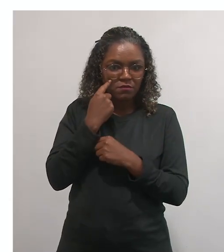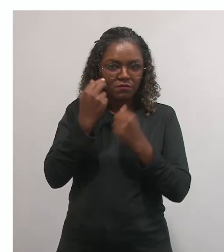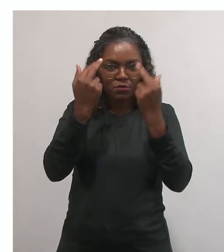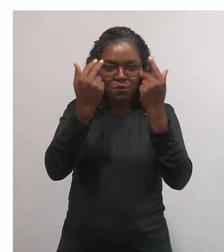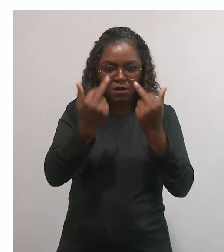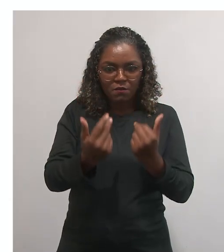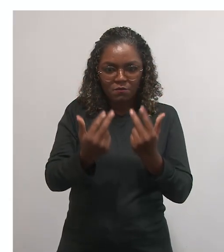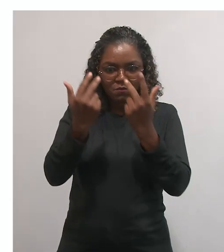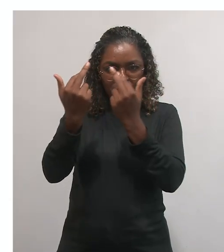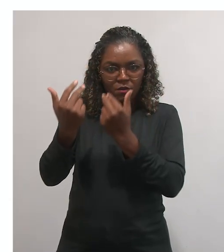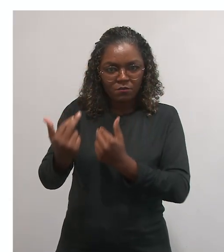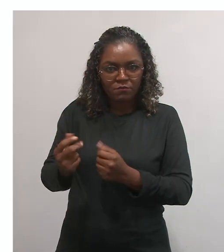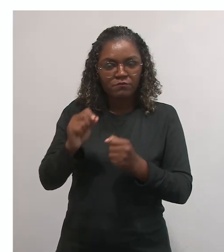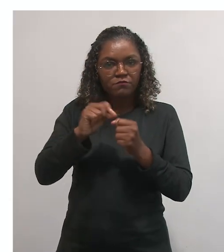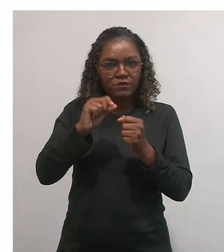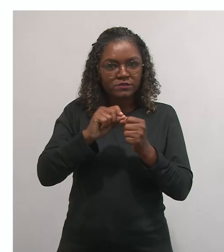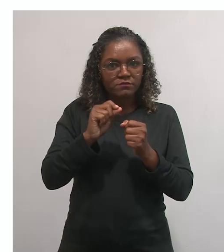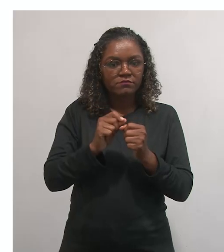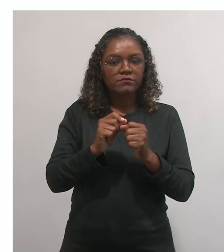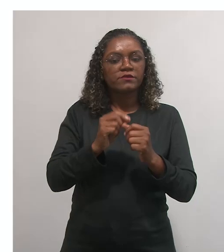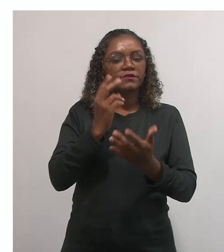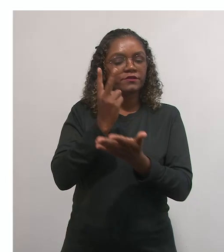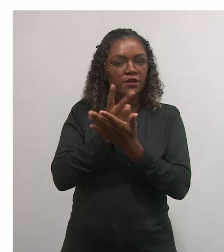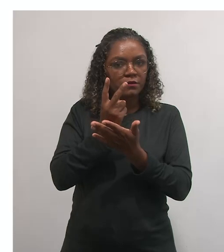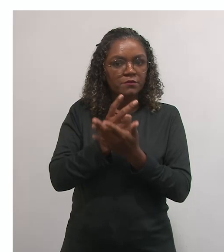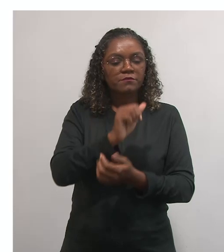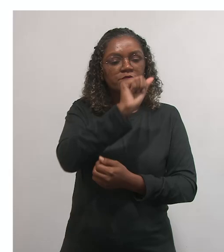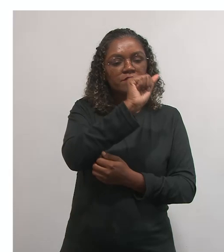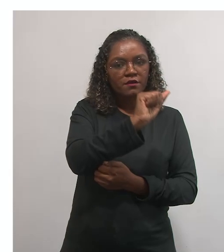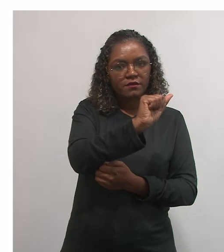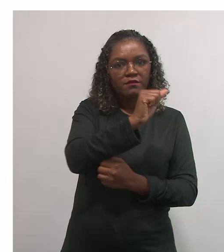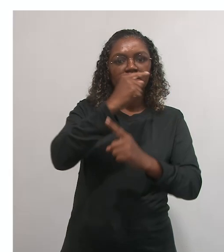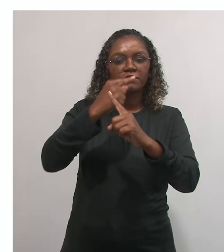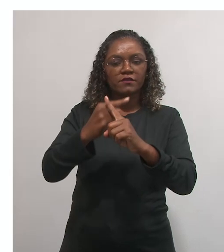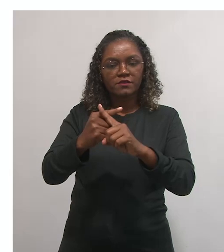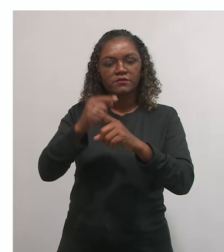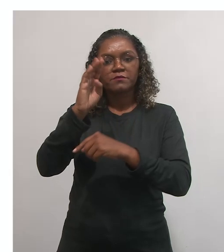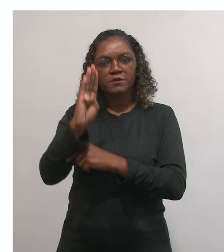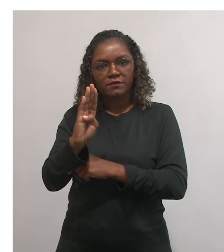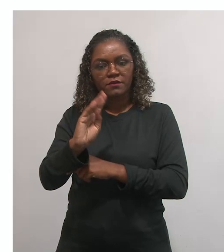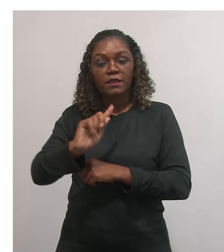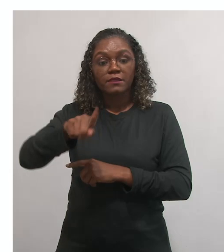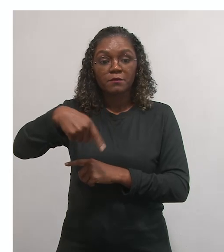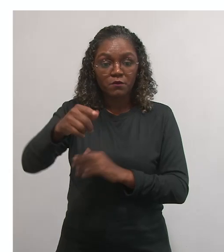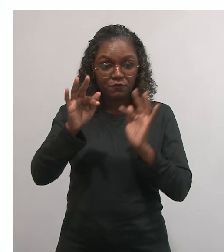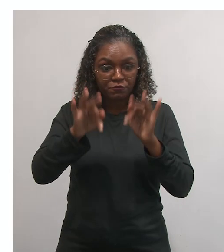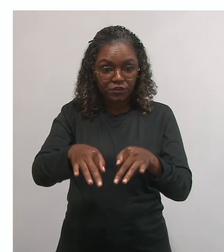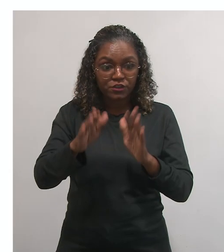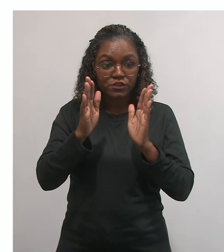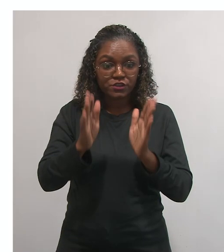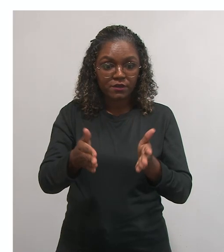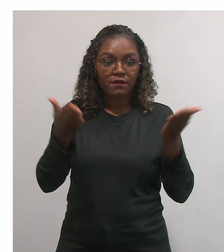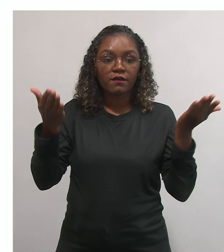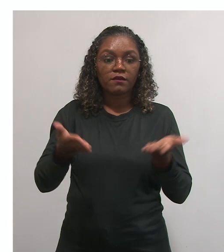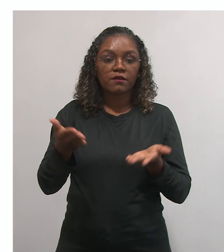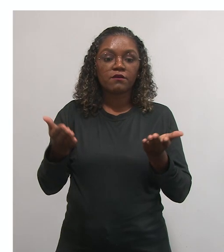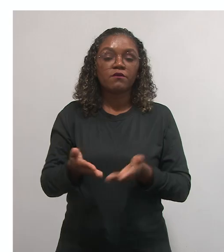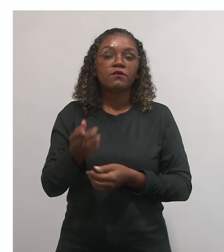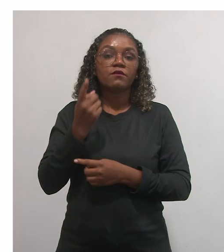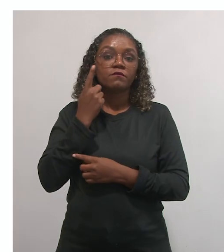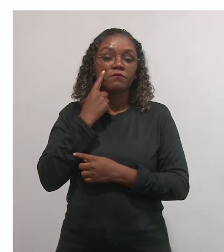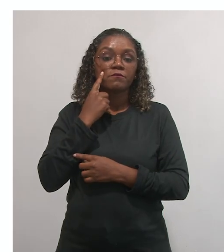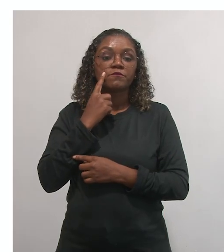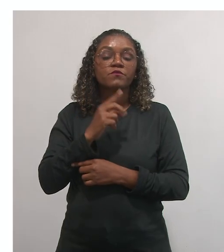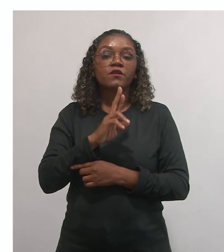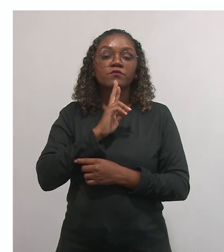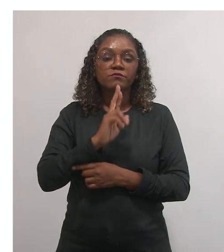encontrar aqui o resultado feito isso eu vou para o próximo passo que que eu faço agora eu vou